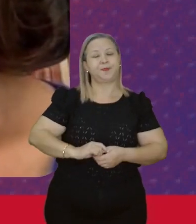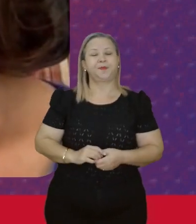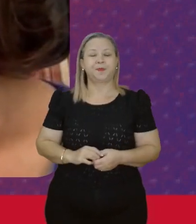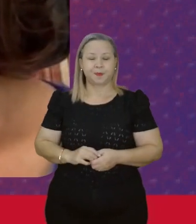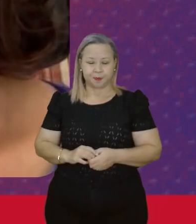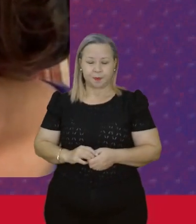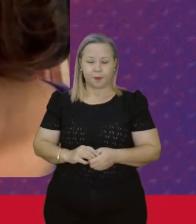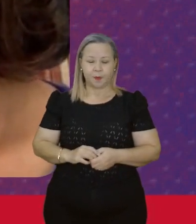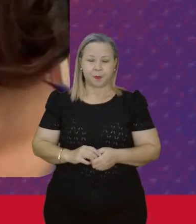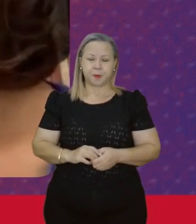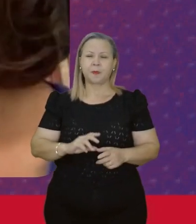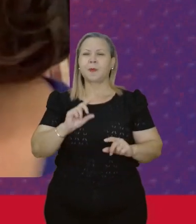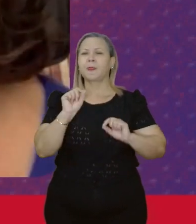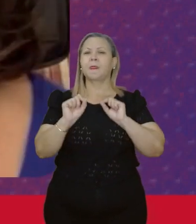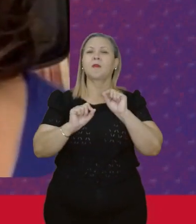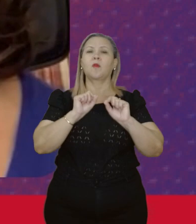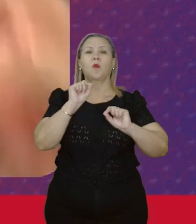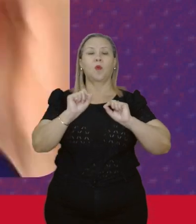o que